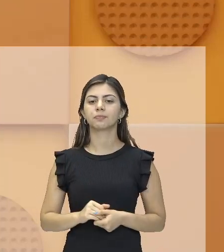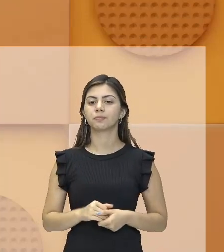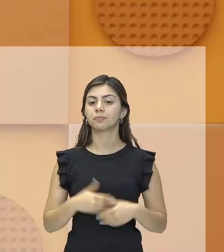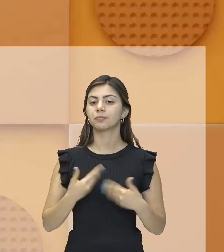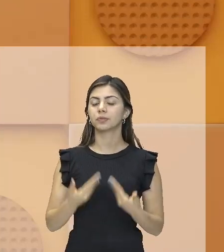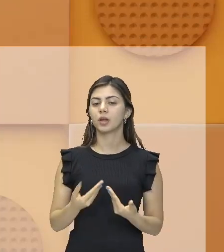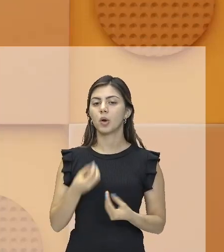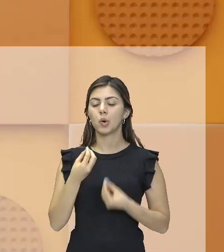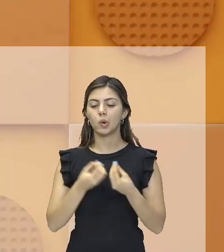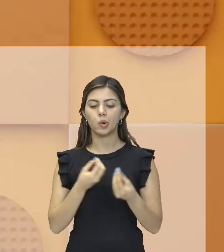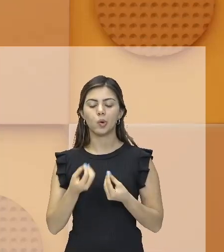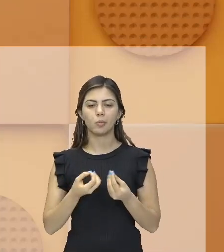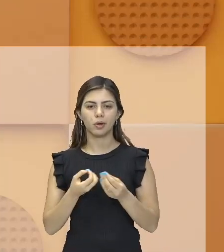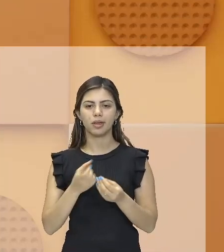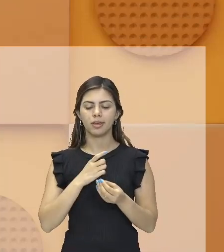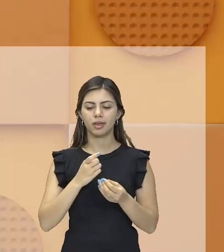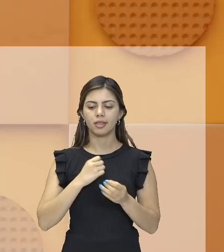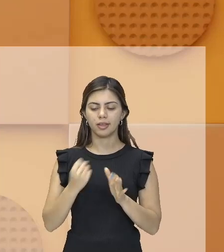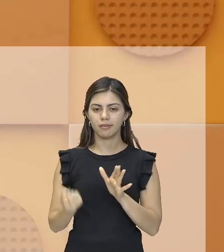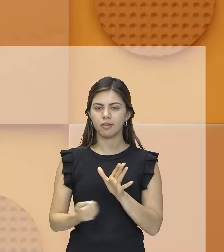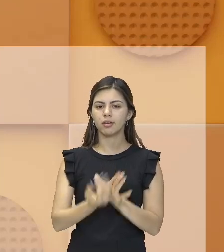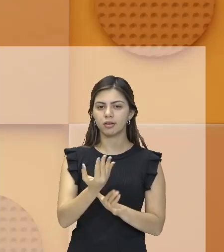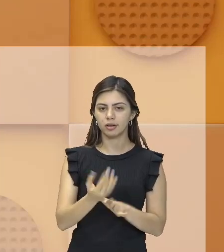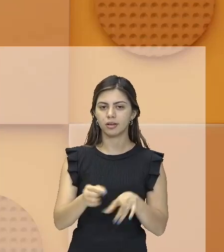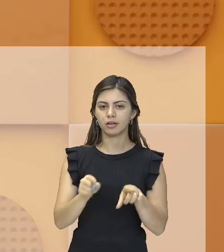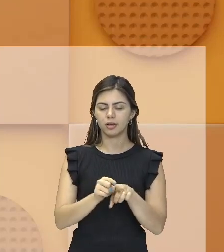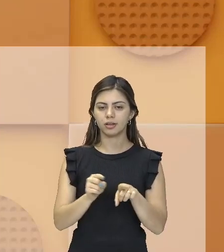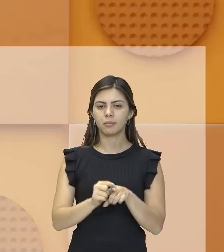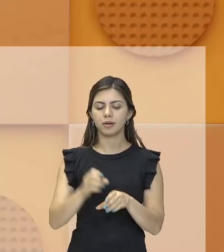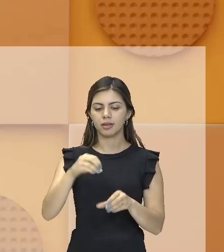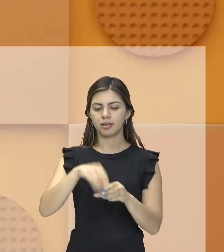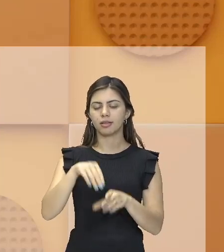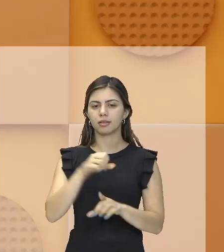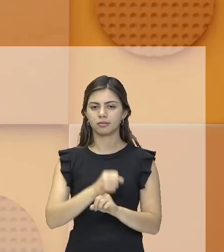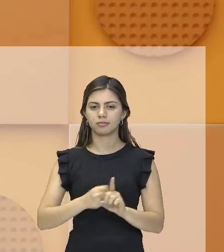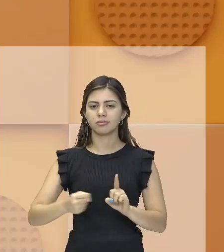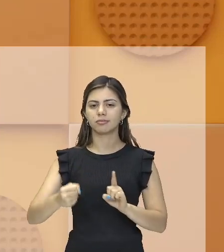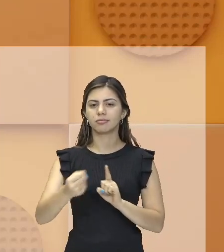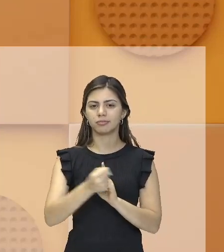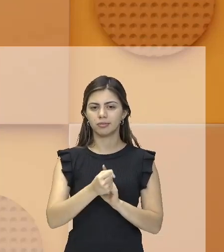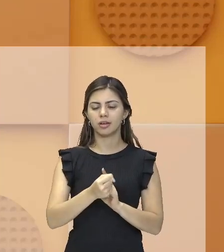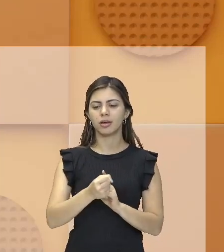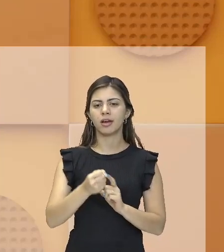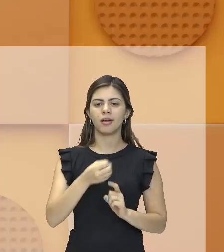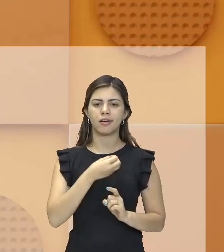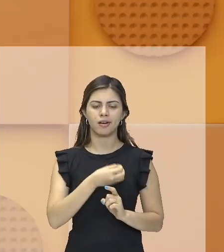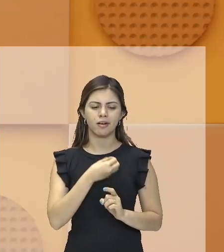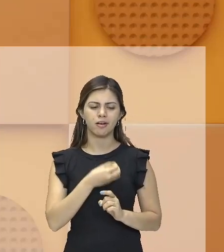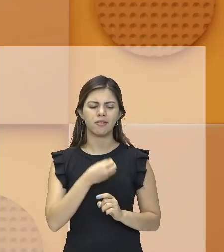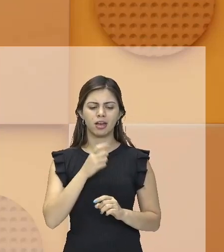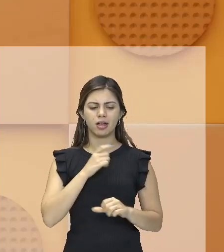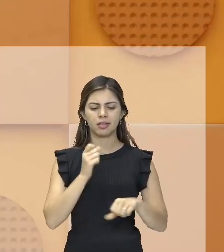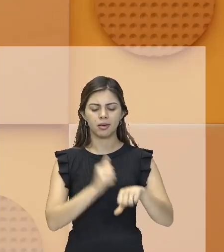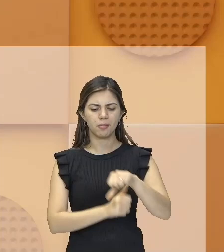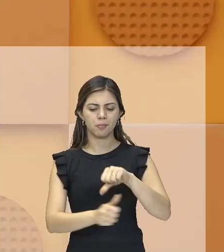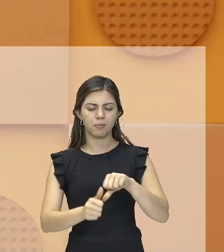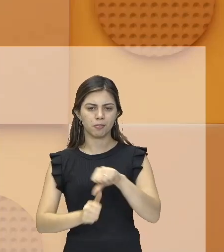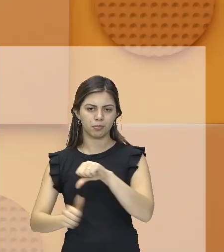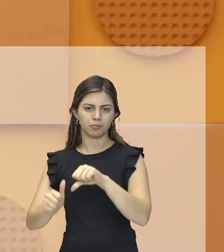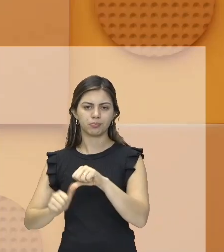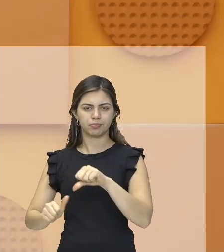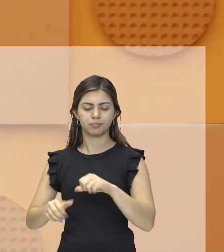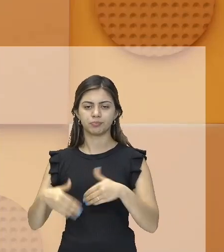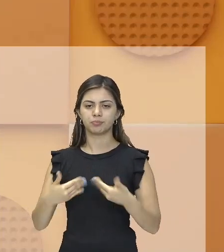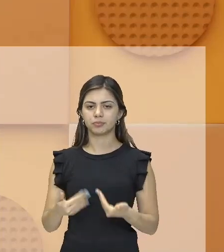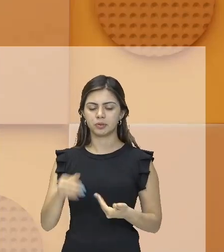sua construção e a sua consolidação dentro dessa sociedade que está vivendo ali muitas transformações em